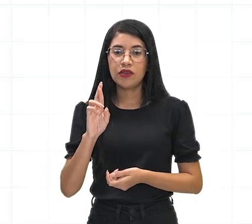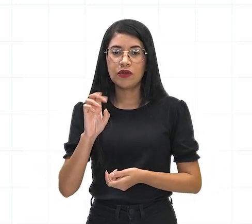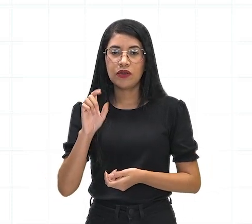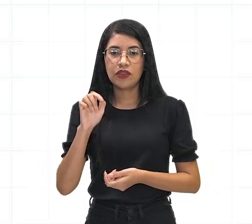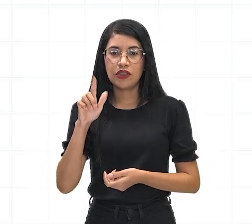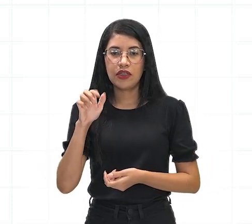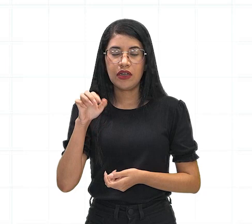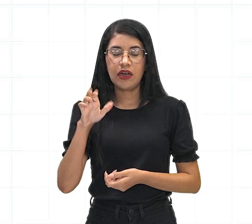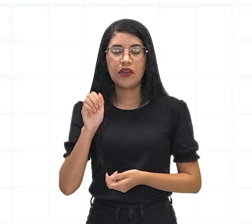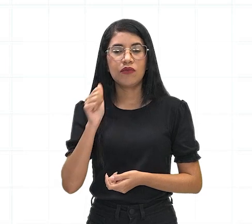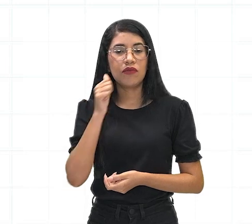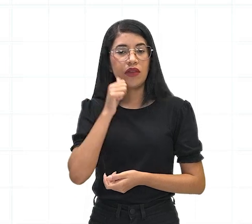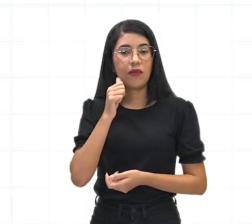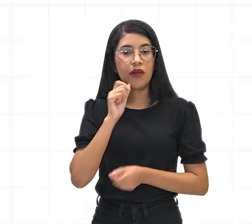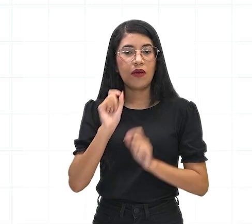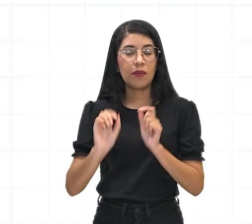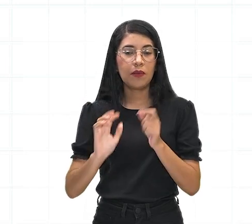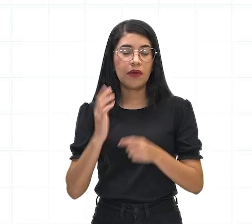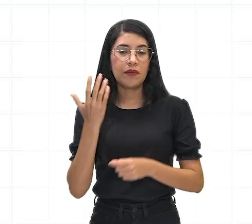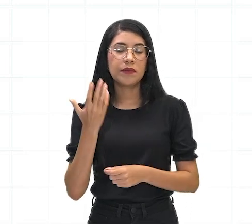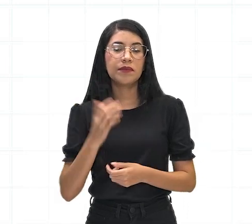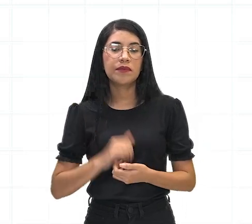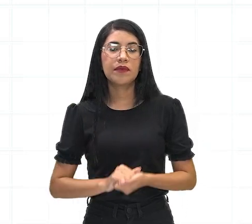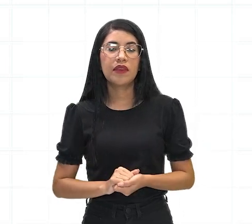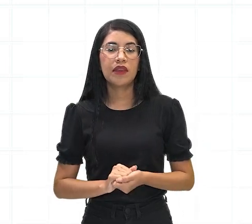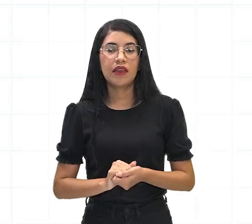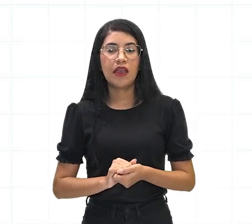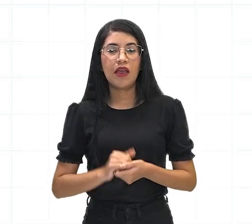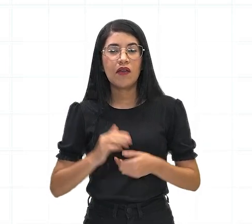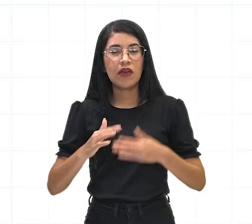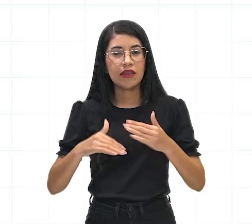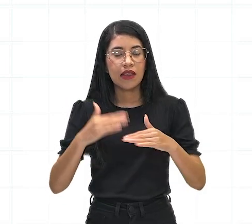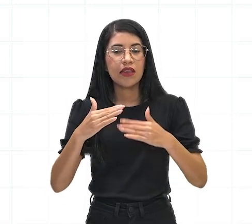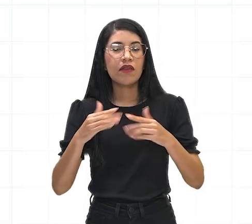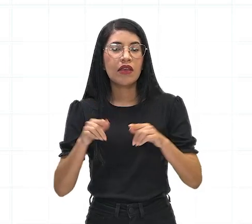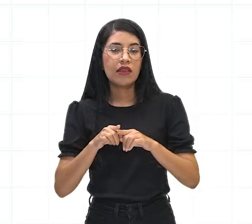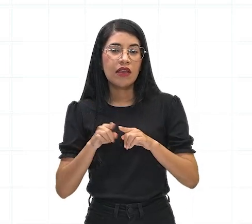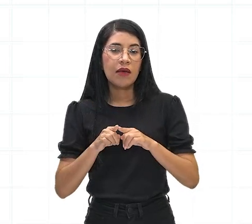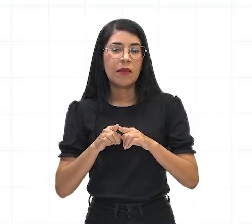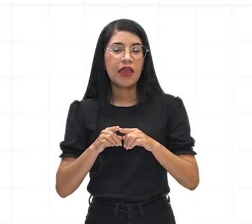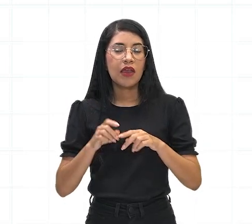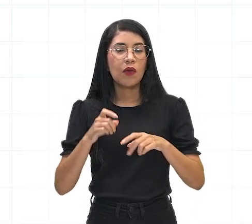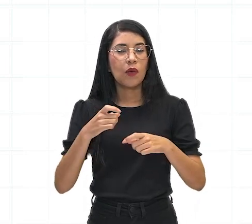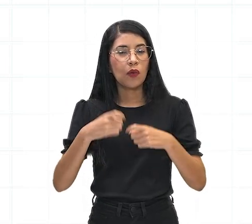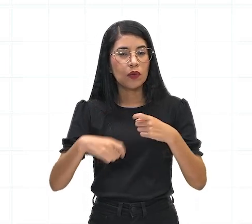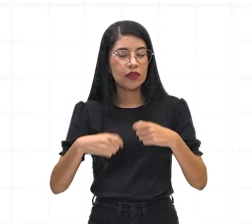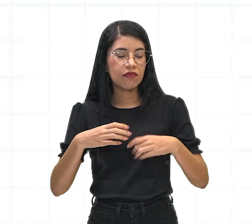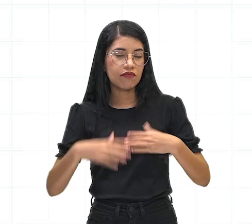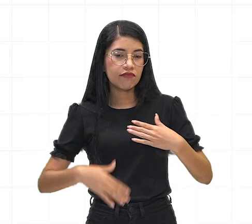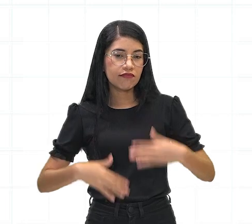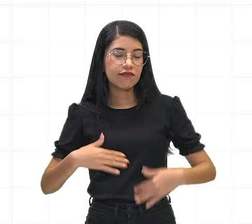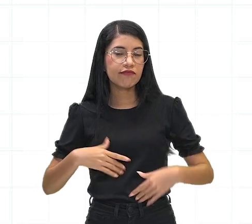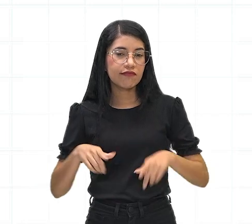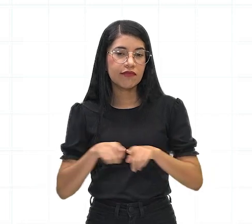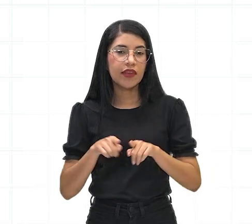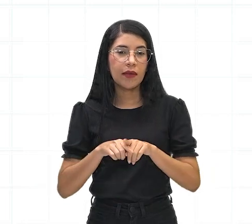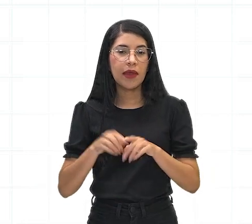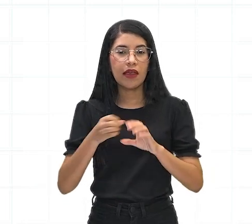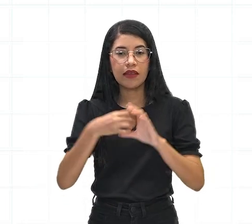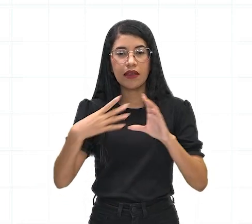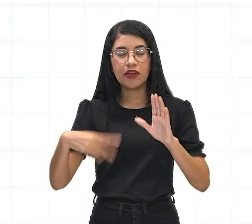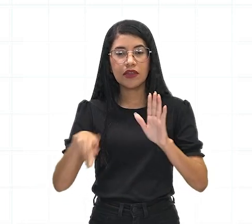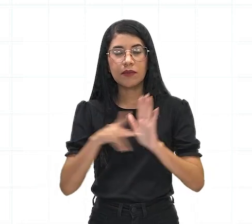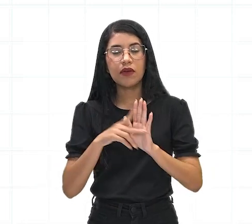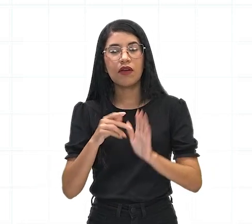estrogênio, que já é no organismo feminino, vai atuar no desenvolvimento e na manutenção dos órgãos sexuais femininos e